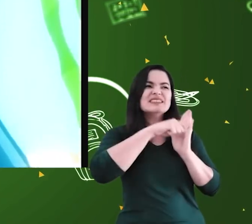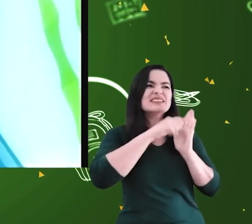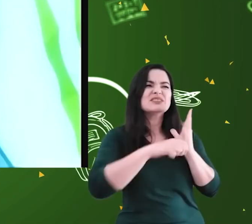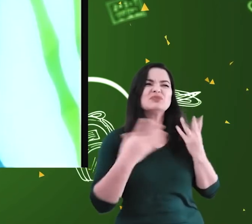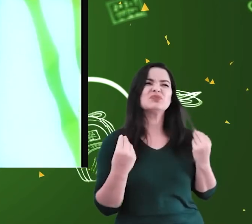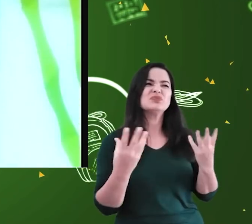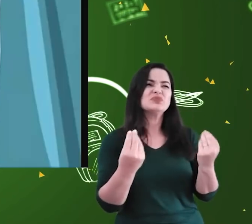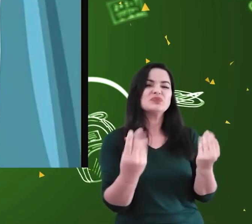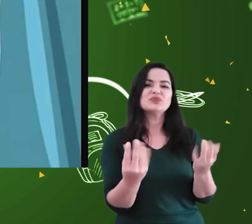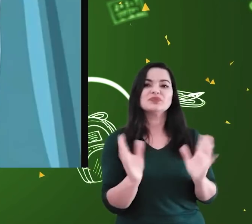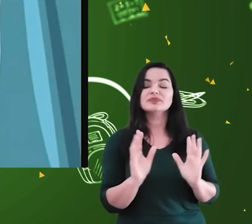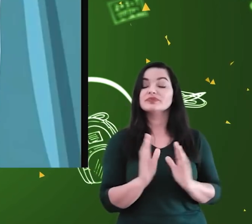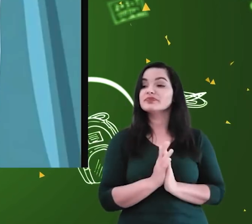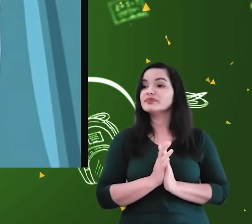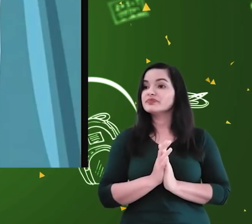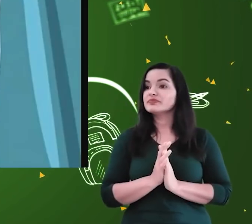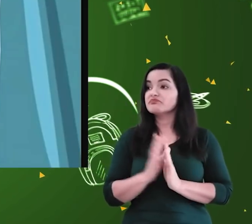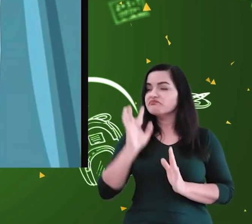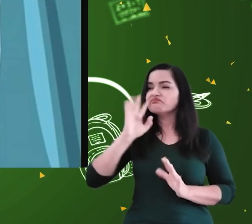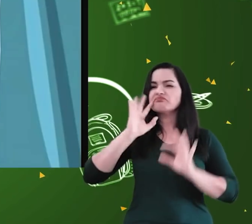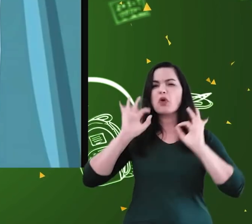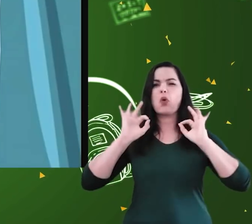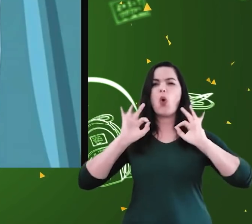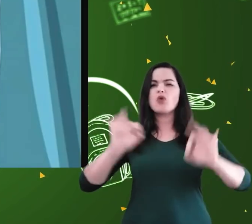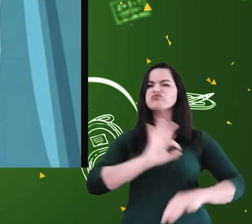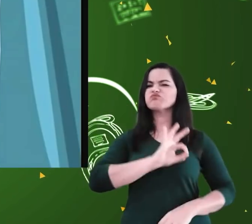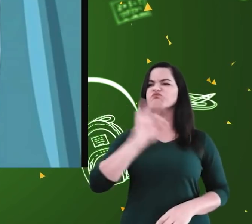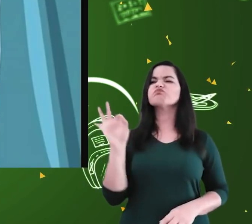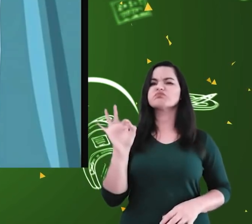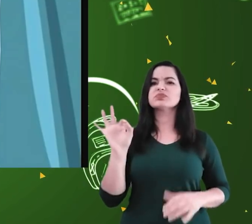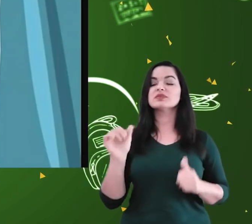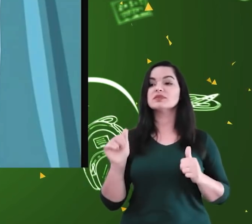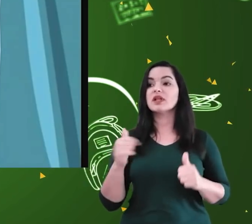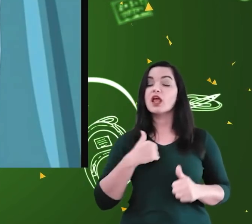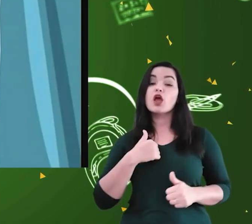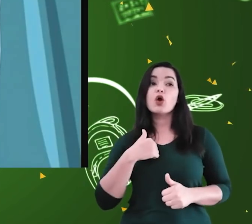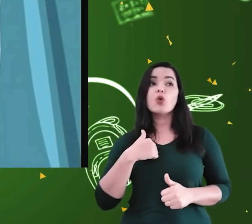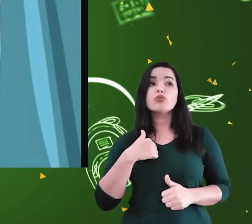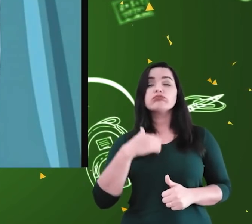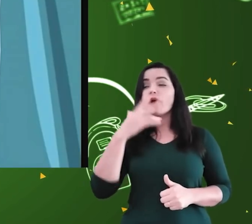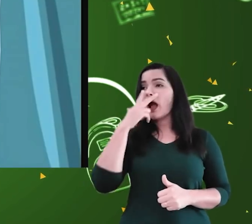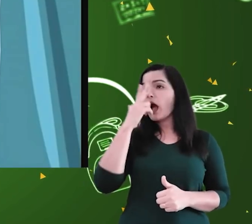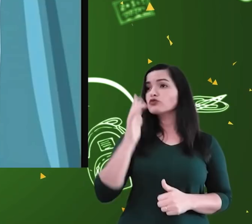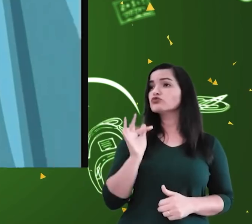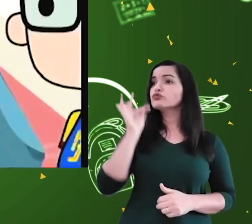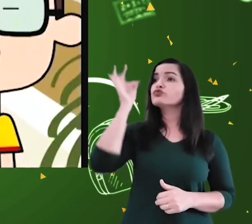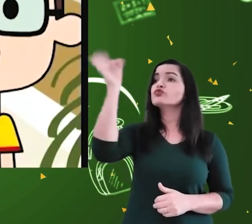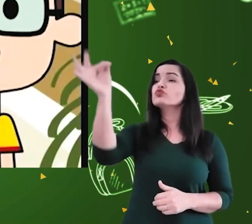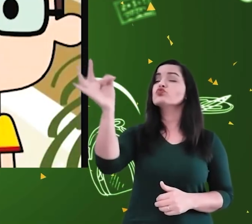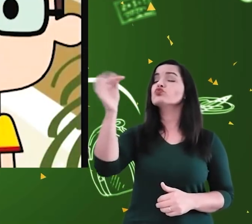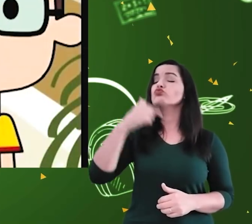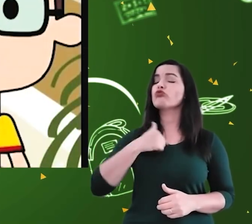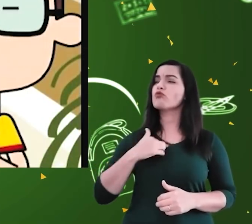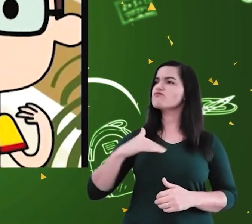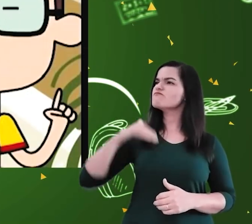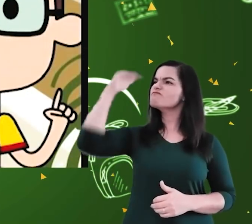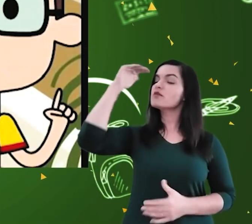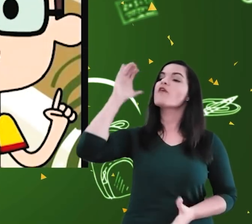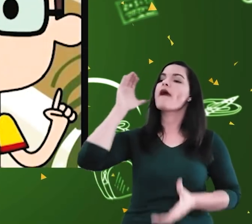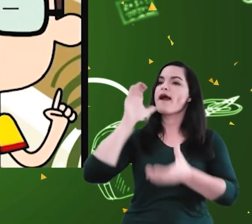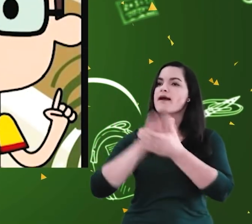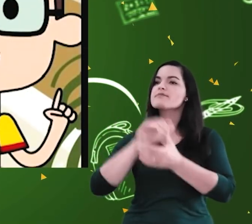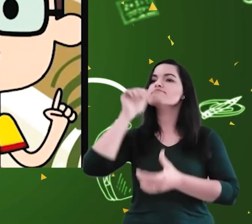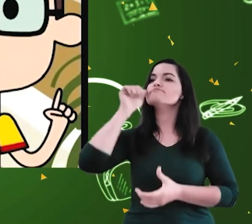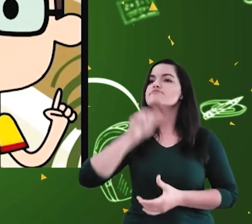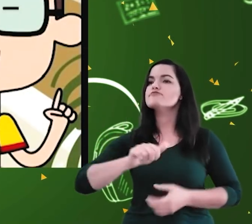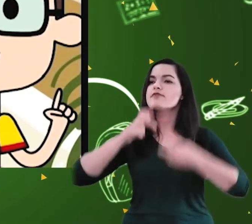Ficou ótima. Sabe de uma coisa, Boto? Acho que vou me casar com uma índia quando eu crescer. Credo, e eu não